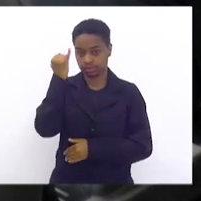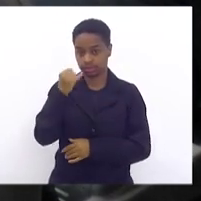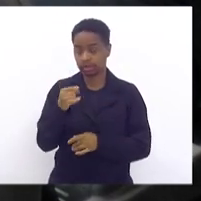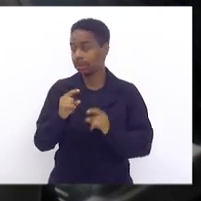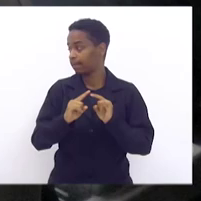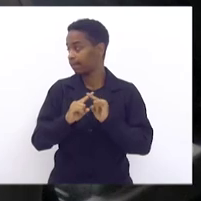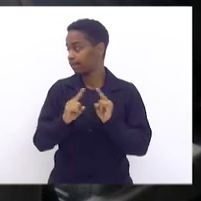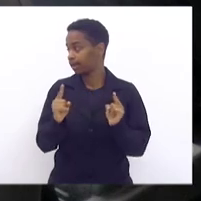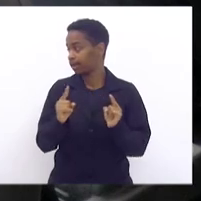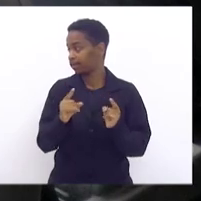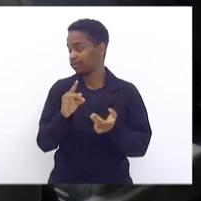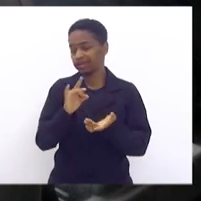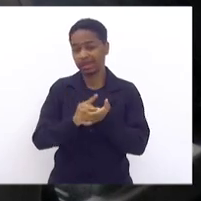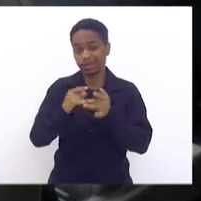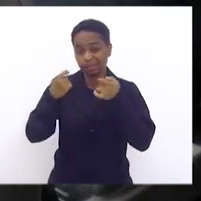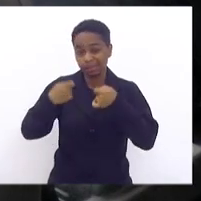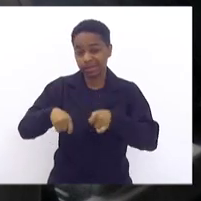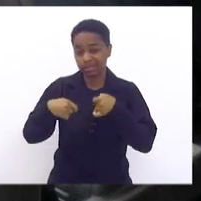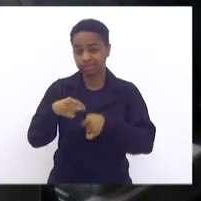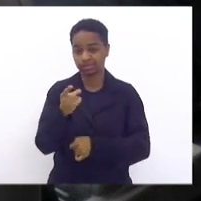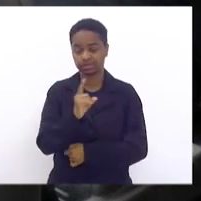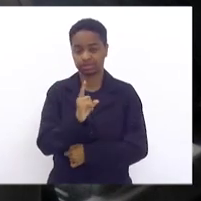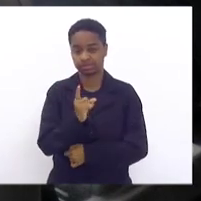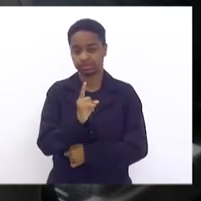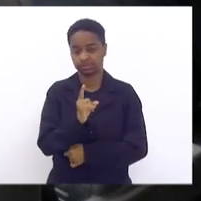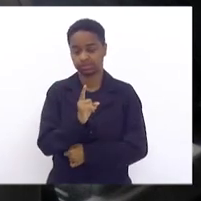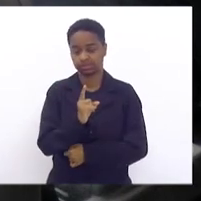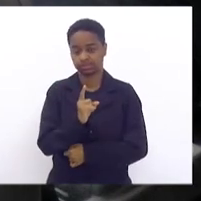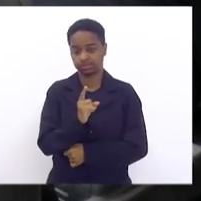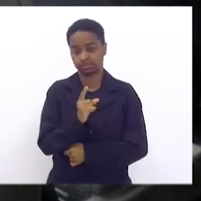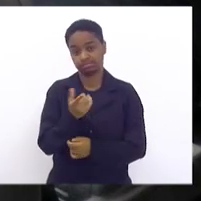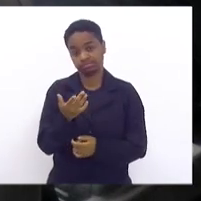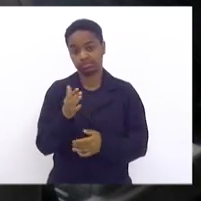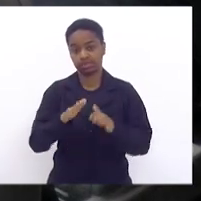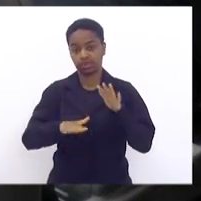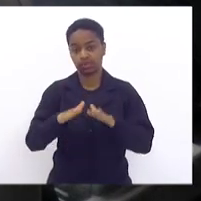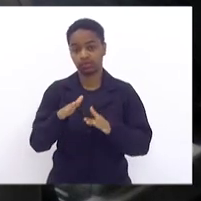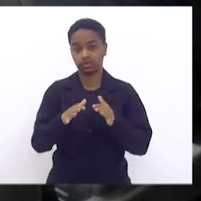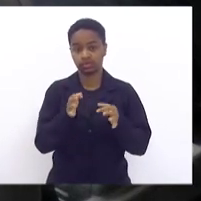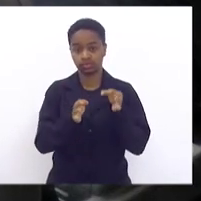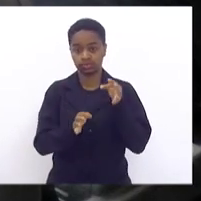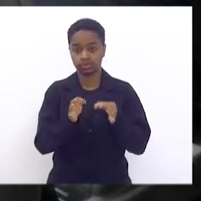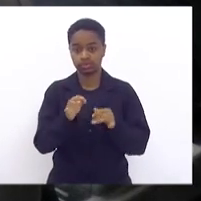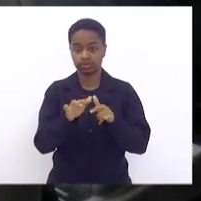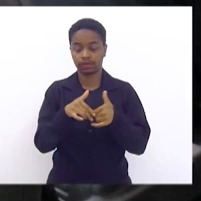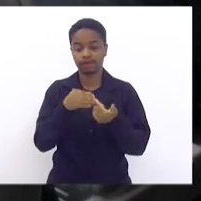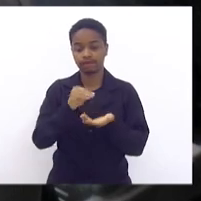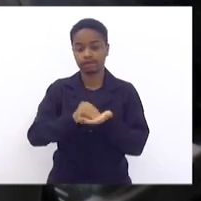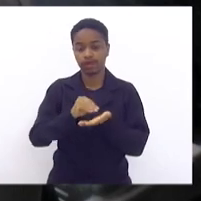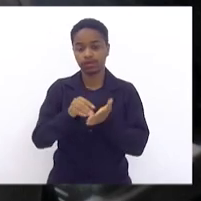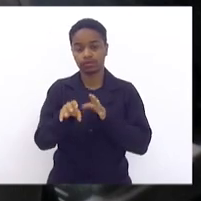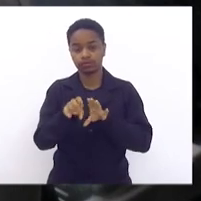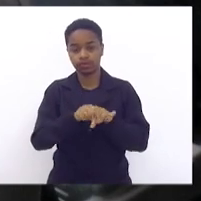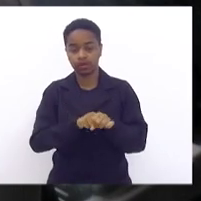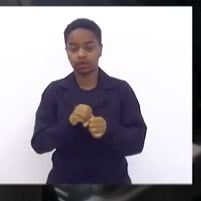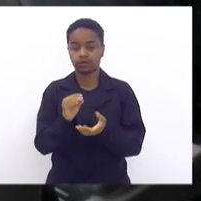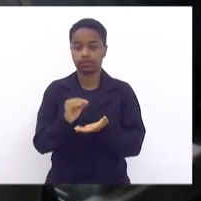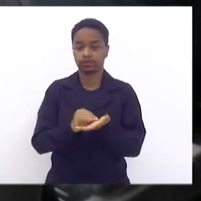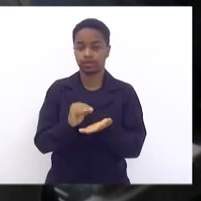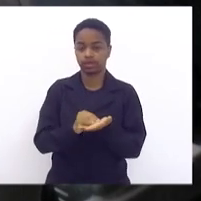é necessário, e talvez alguns juízes, por falta mesmo de formação, por